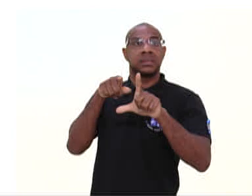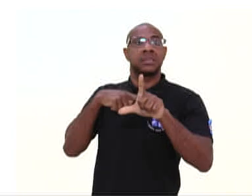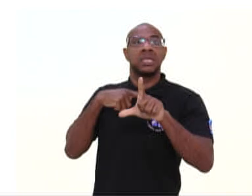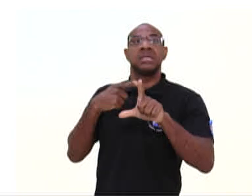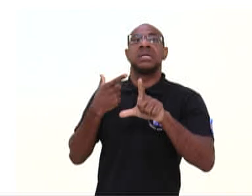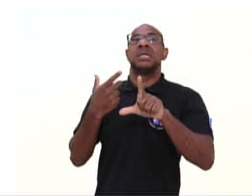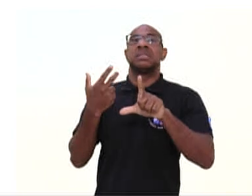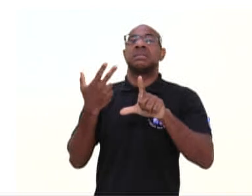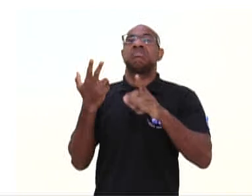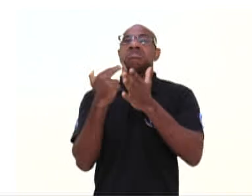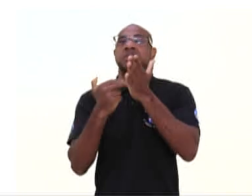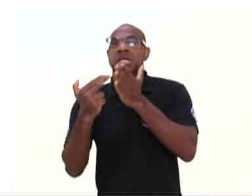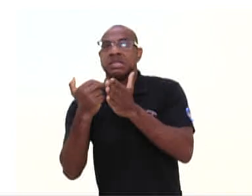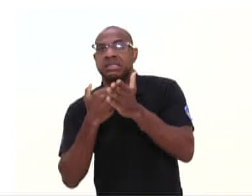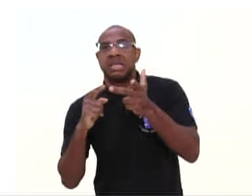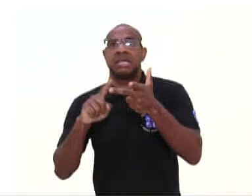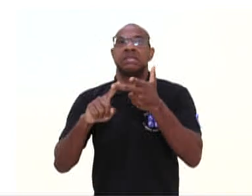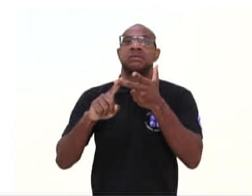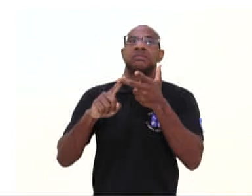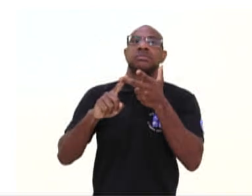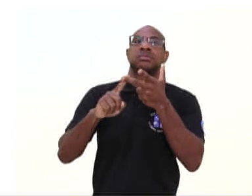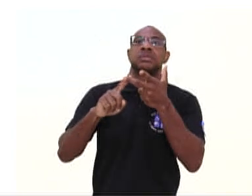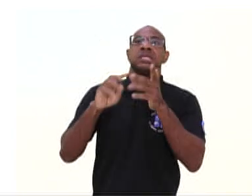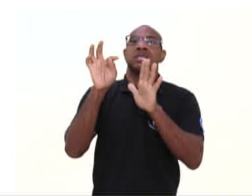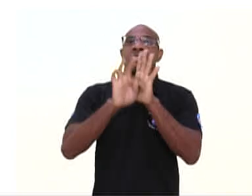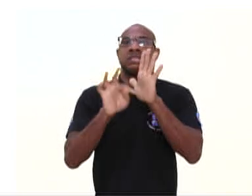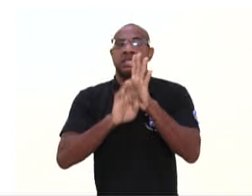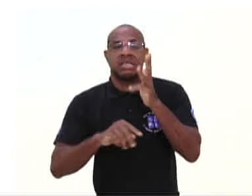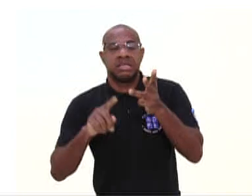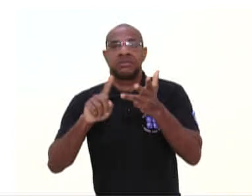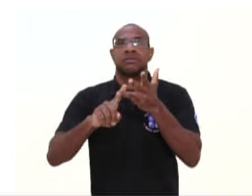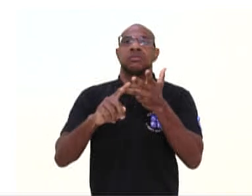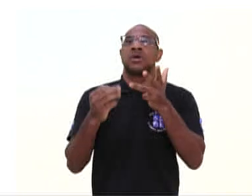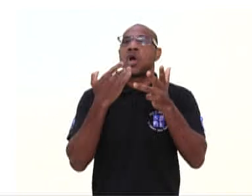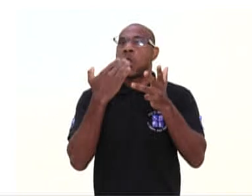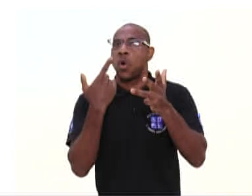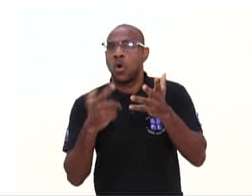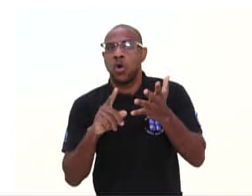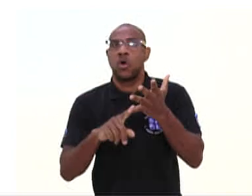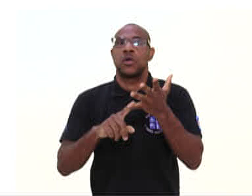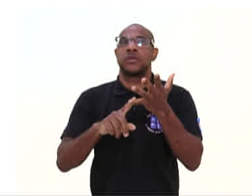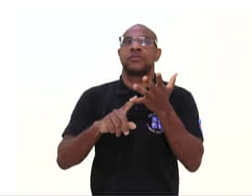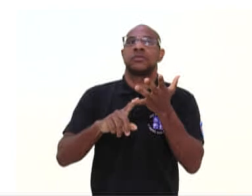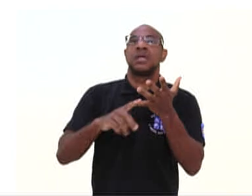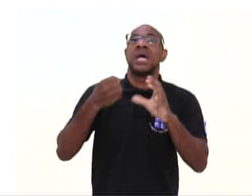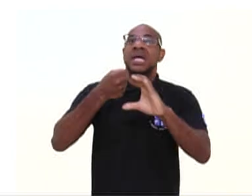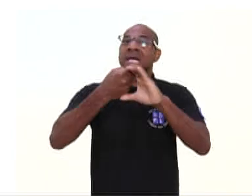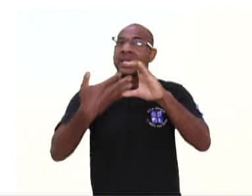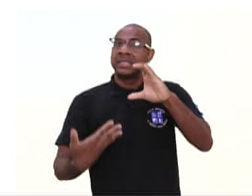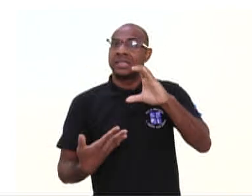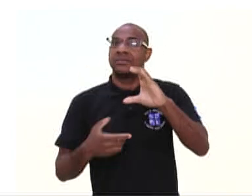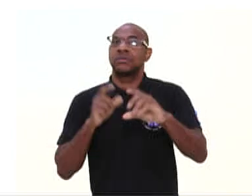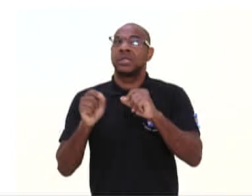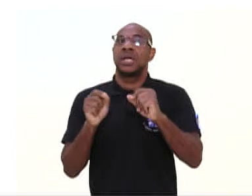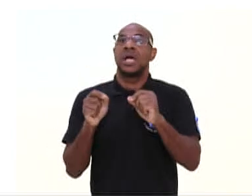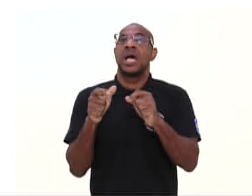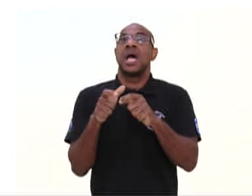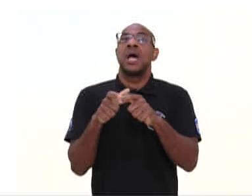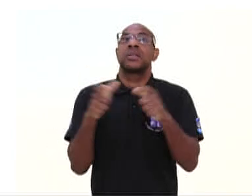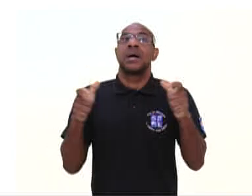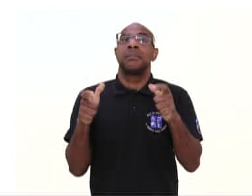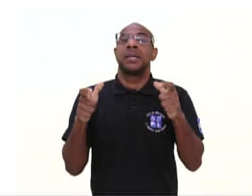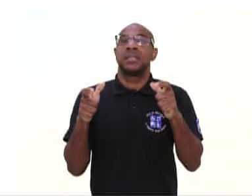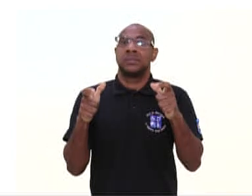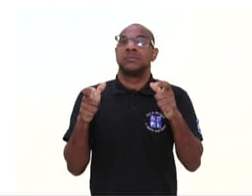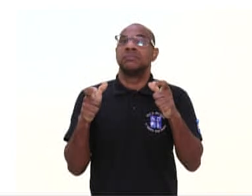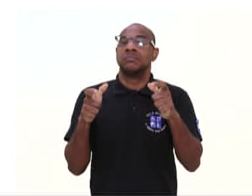desenhos, mapas, vetores, textos expositivos, cores. Uma de suas características é o tamanho em formato